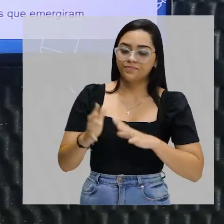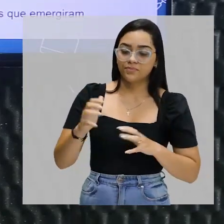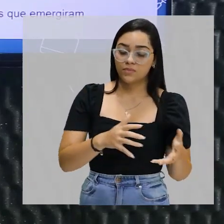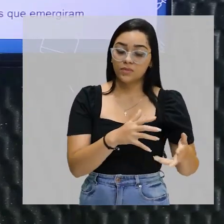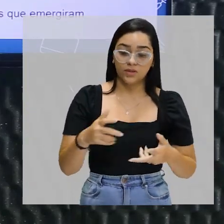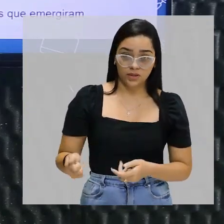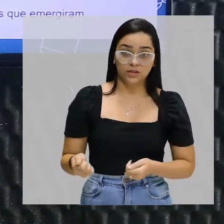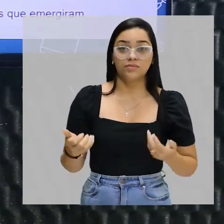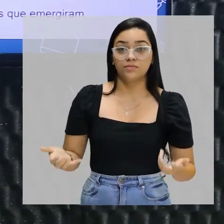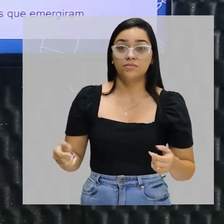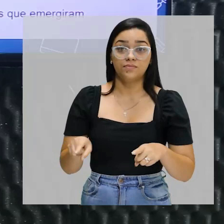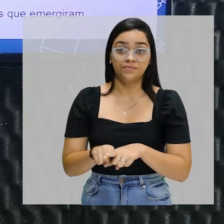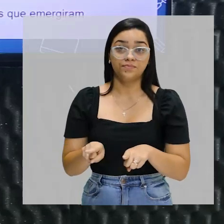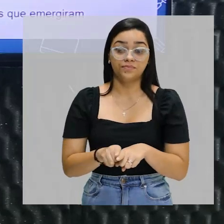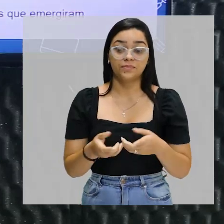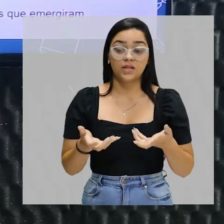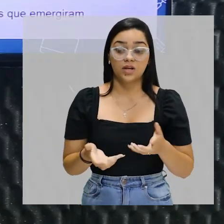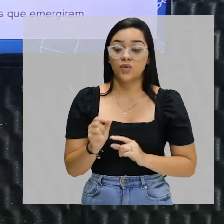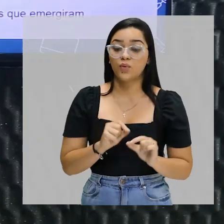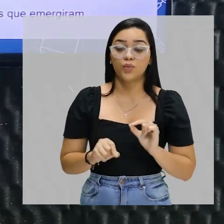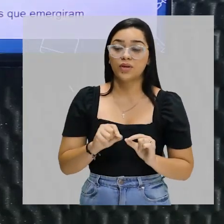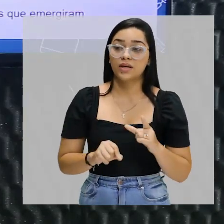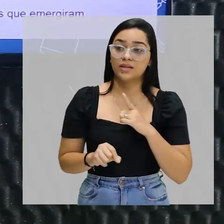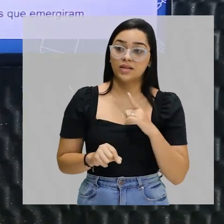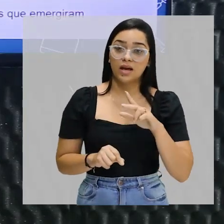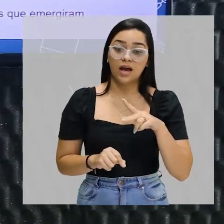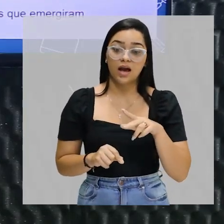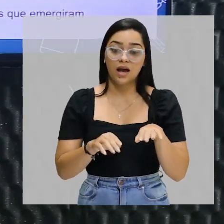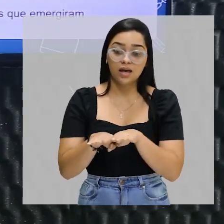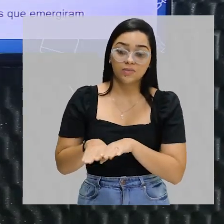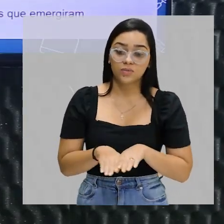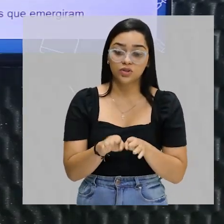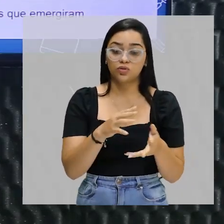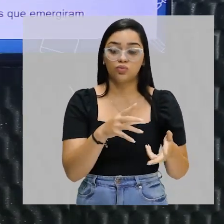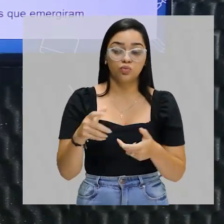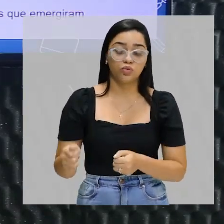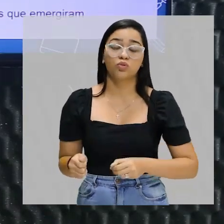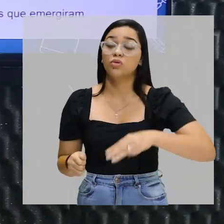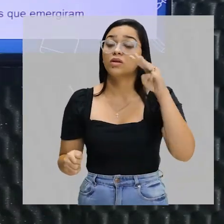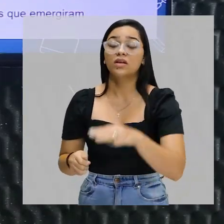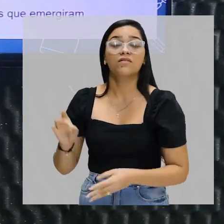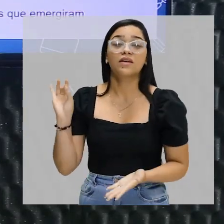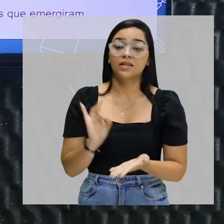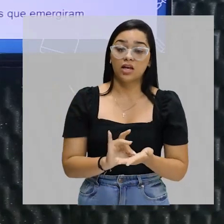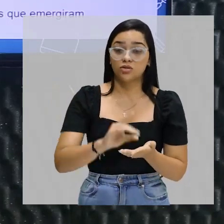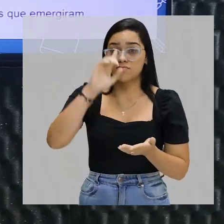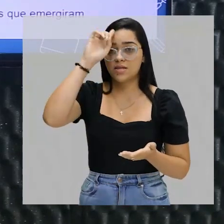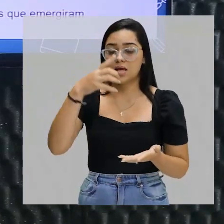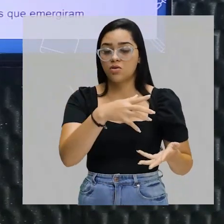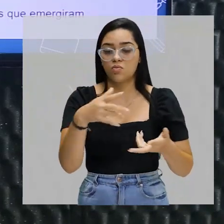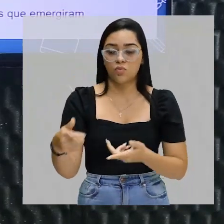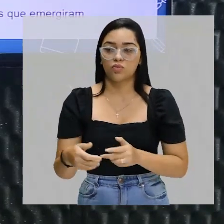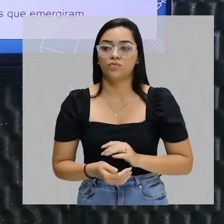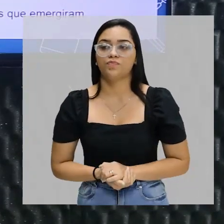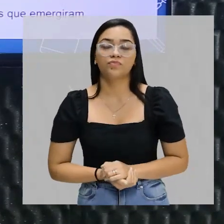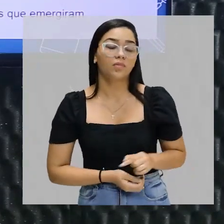grandes vencedoras tá E que iriam agora disputar a hegemonia do mundo Ou seja quem iria de fato andar no mundo de um